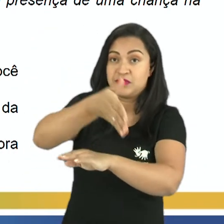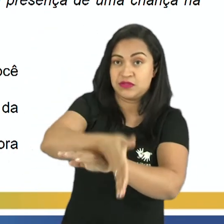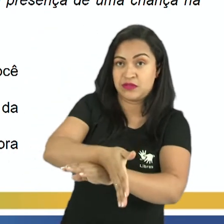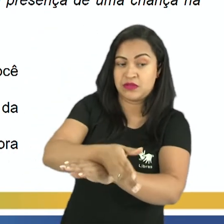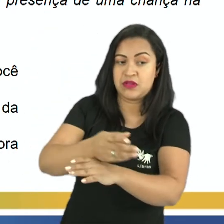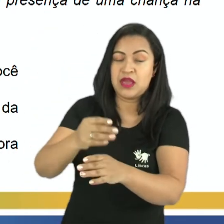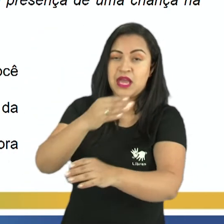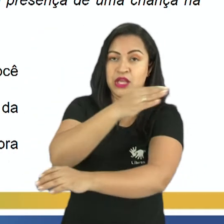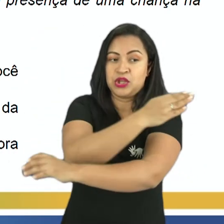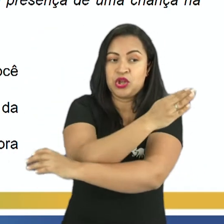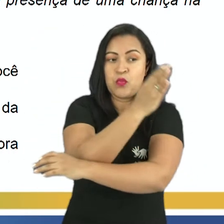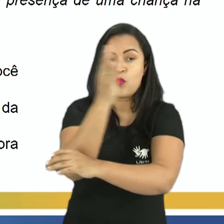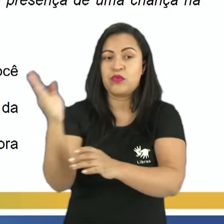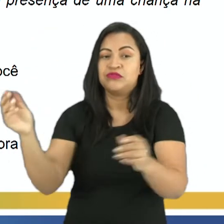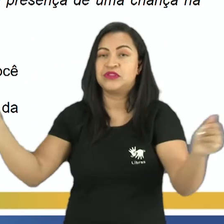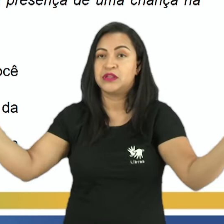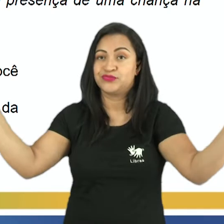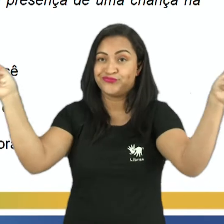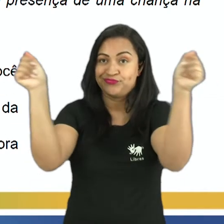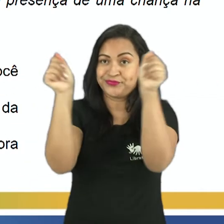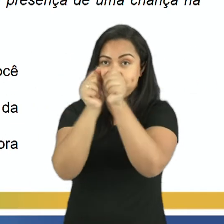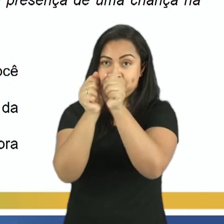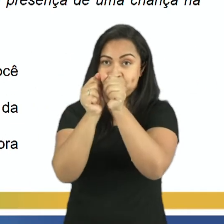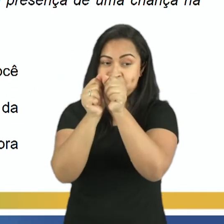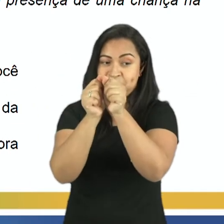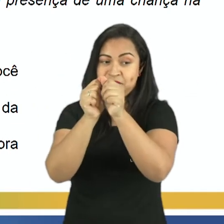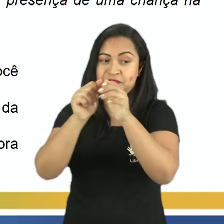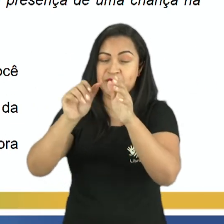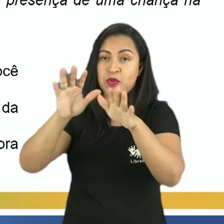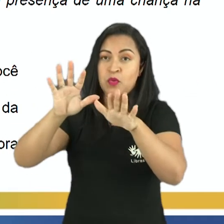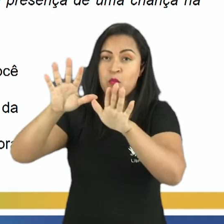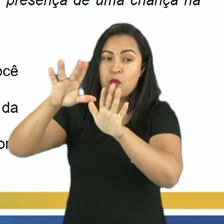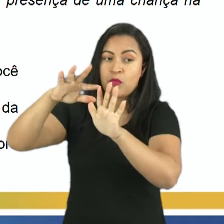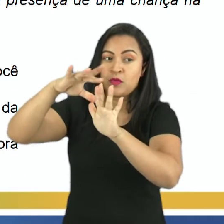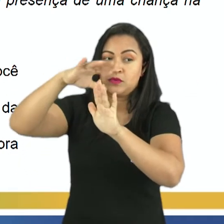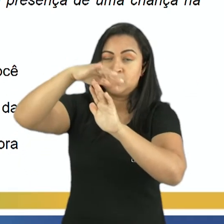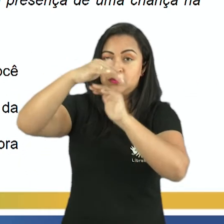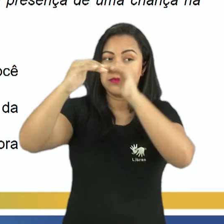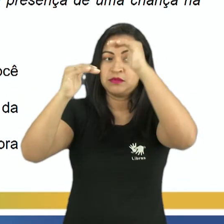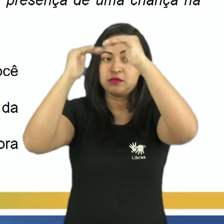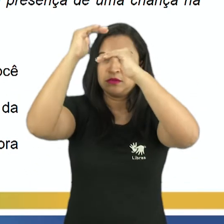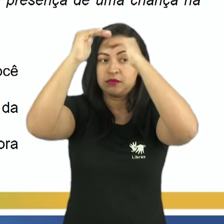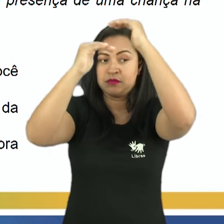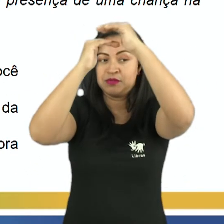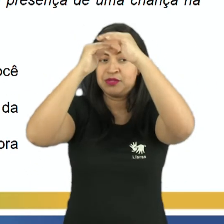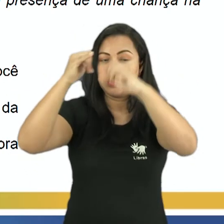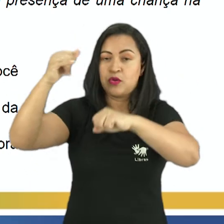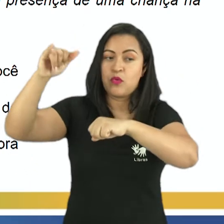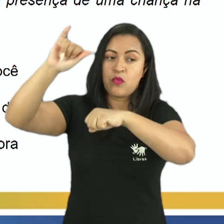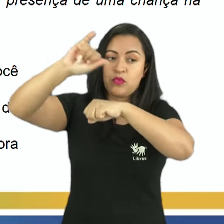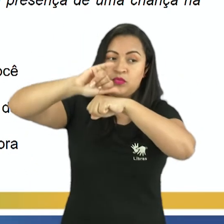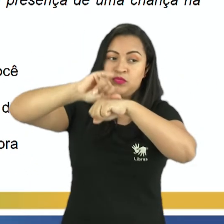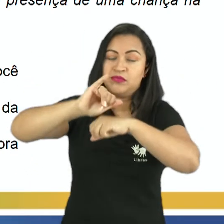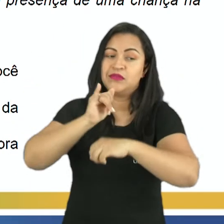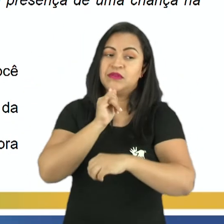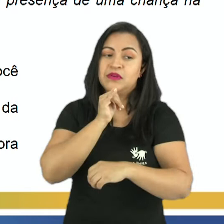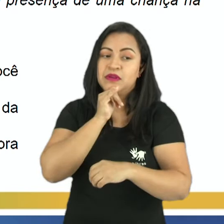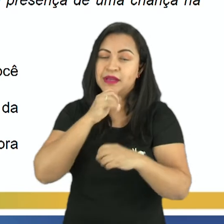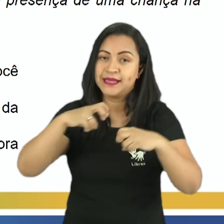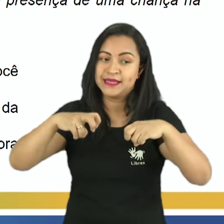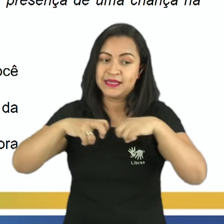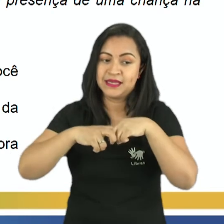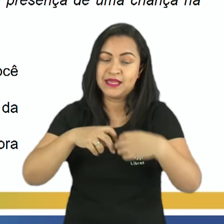bem ampla com cortinas. Uma escada leva para a parte superior do sobrado, um carrinho de bebê, um bebê